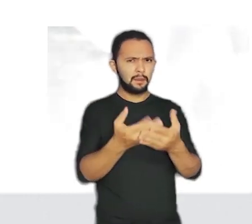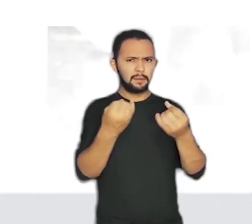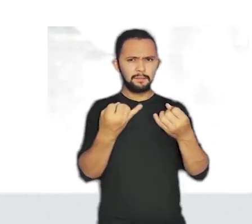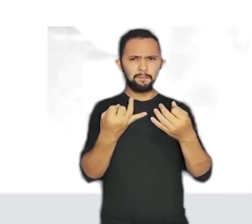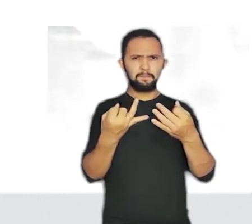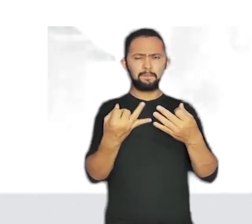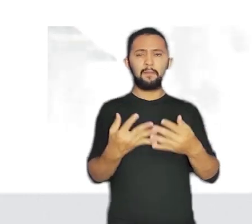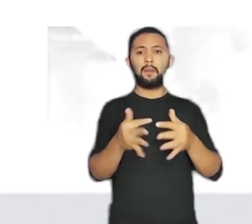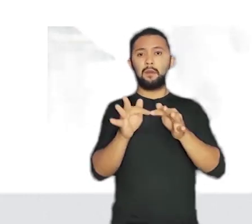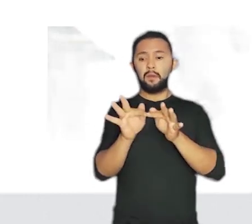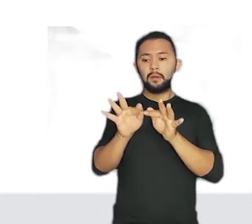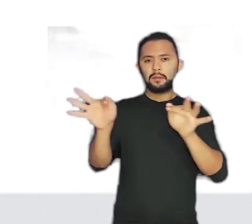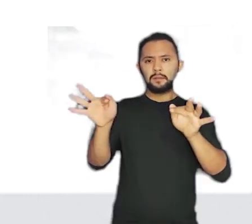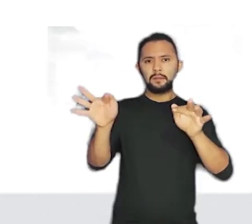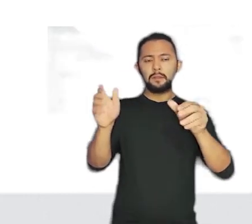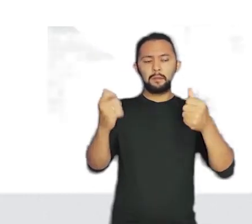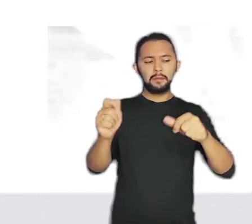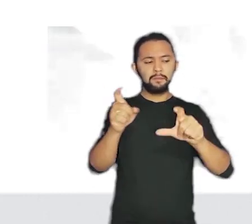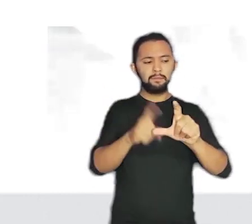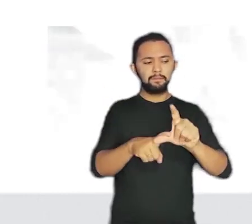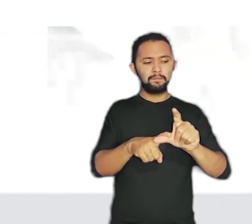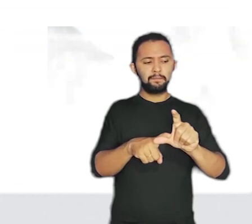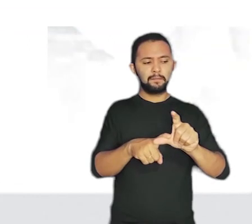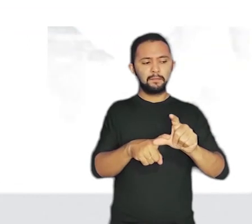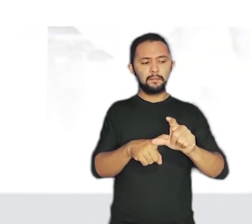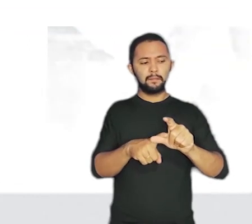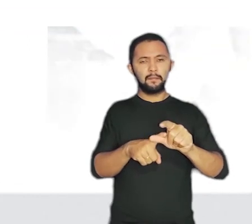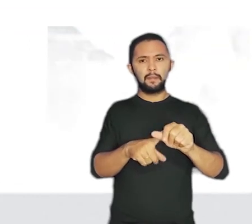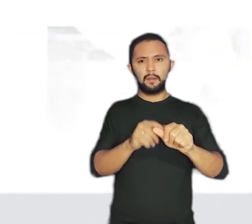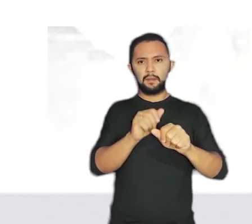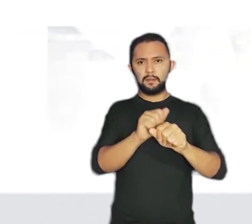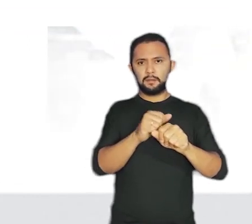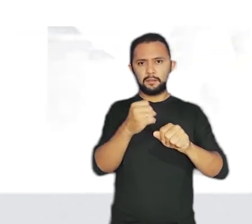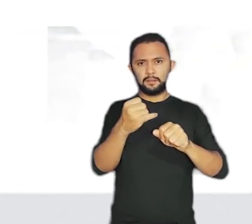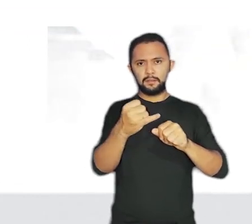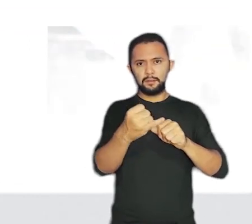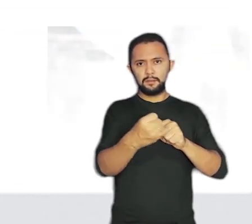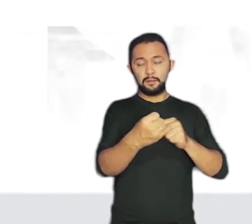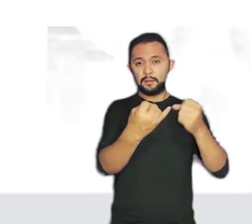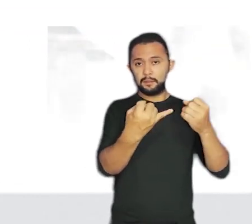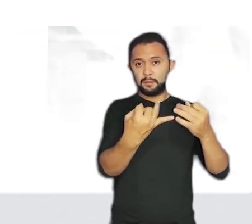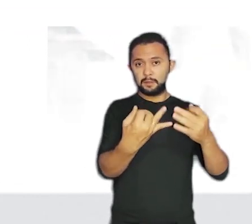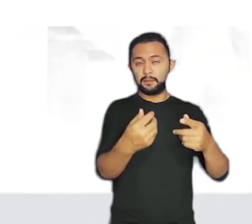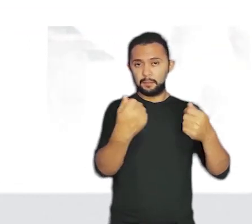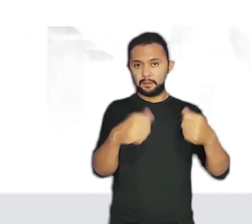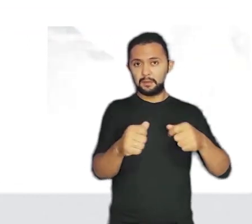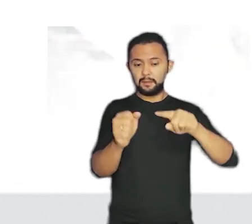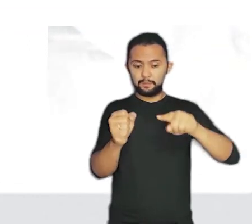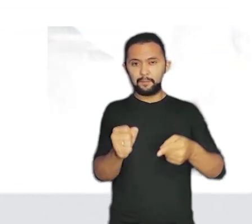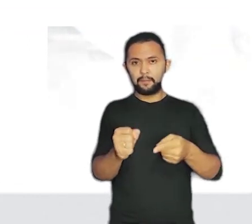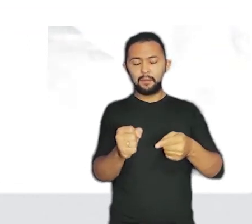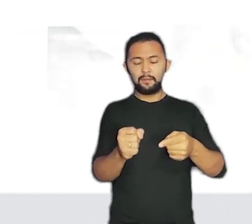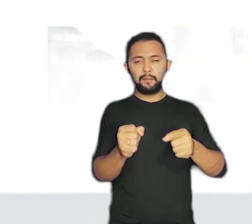orações subordinadas, tá? A adjetiva explicativa, ela vai vir sempre separada por vírgula. A